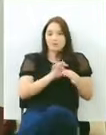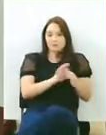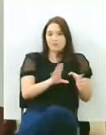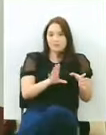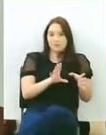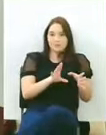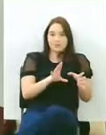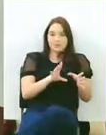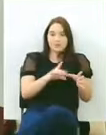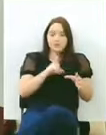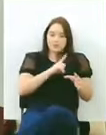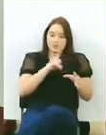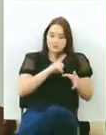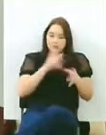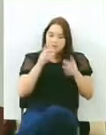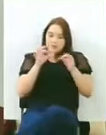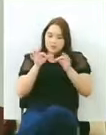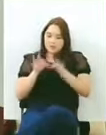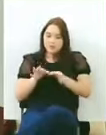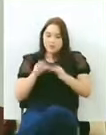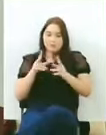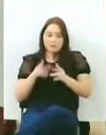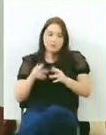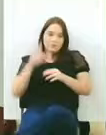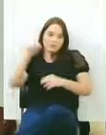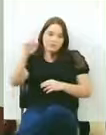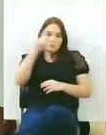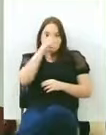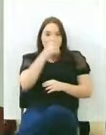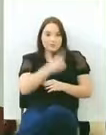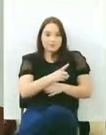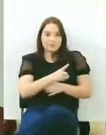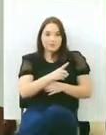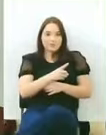espontaneamente é fazer de acordo com Deus.